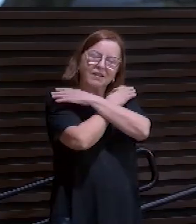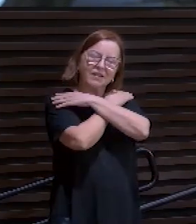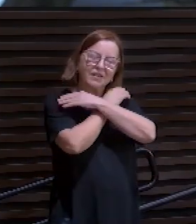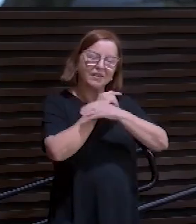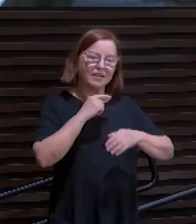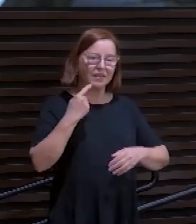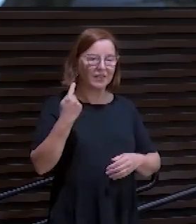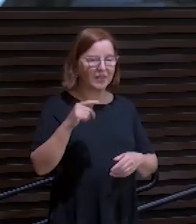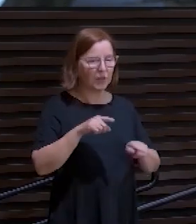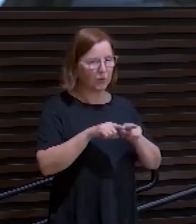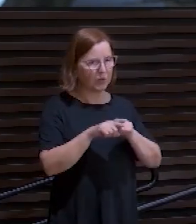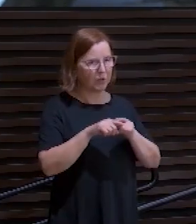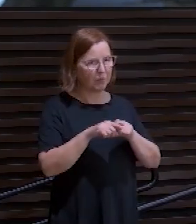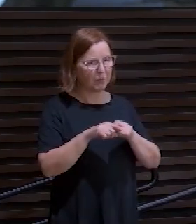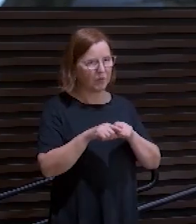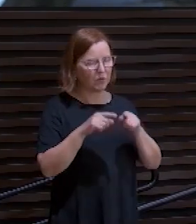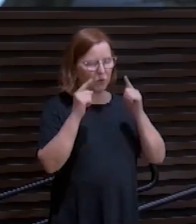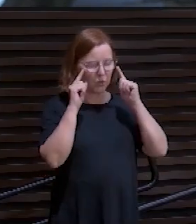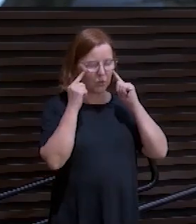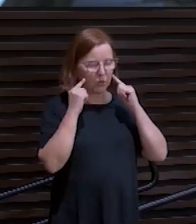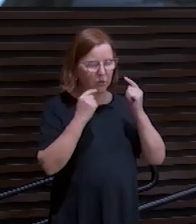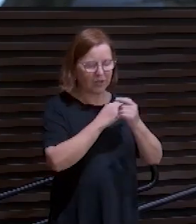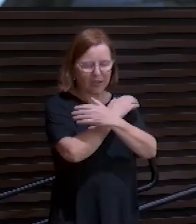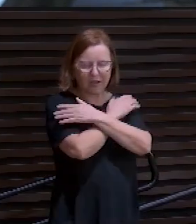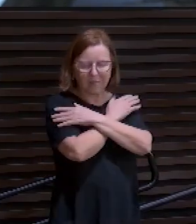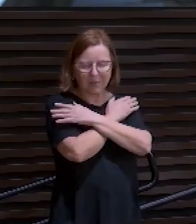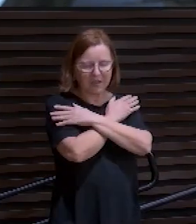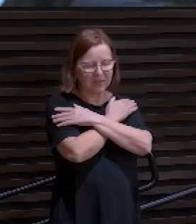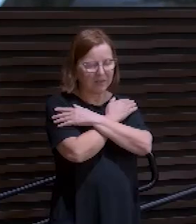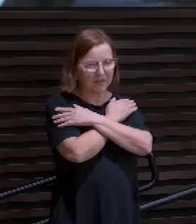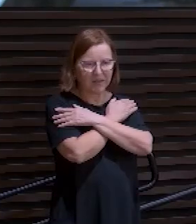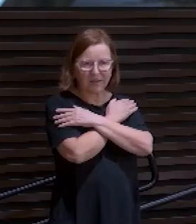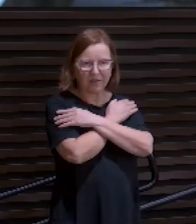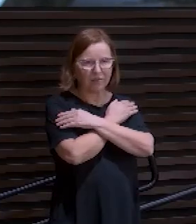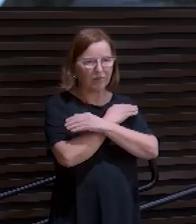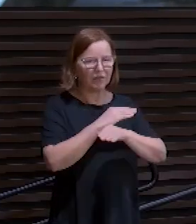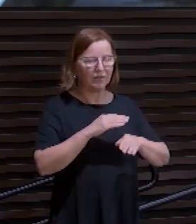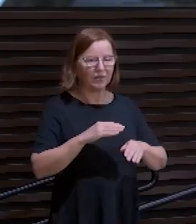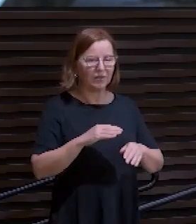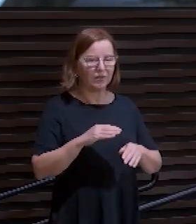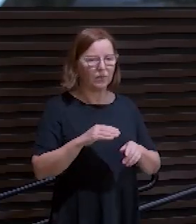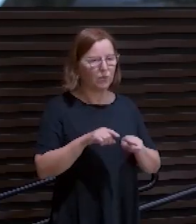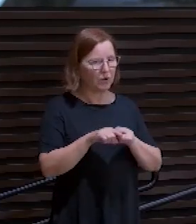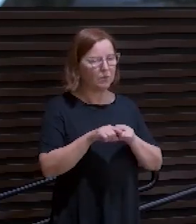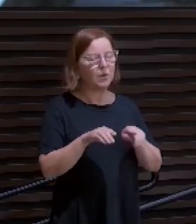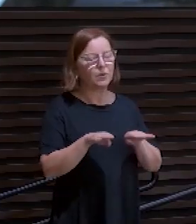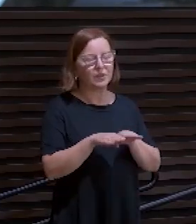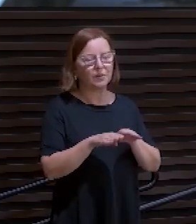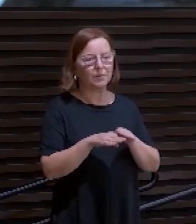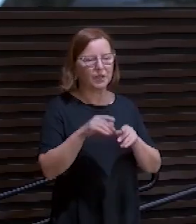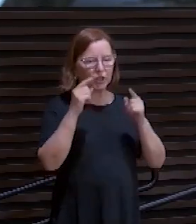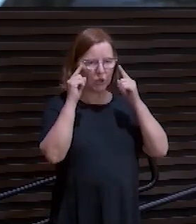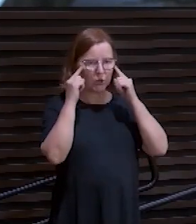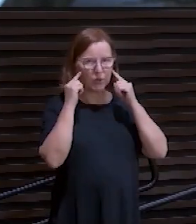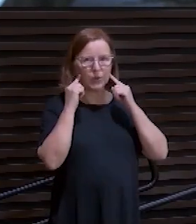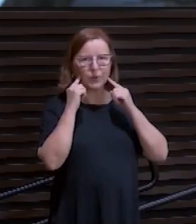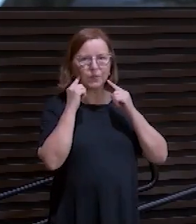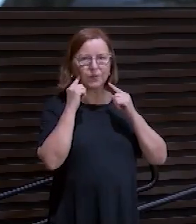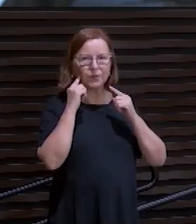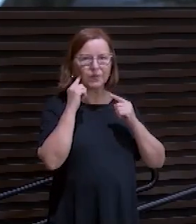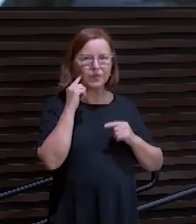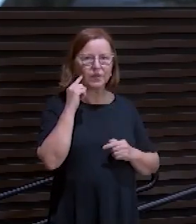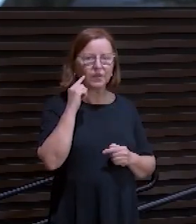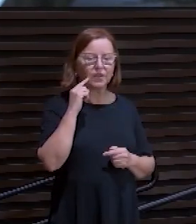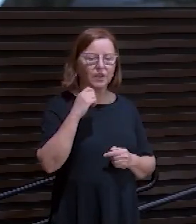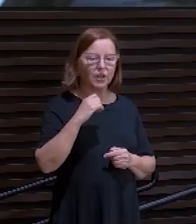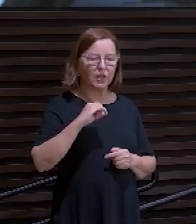chorou. E abraçado com ele, chorou também Benjamim. José beijou a todos os seus irmãos